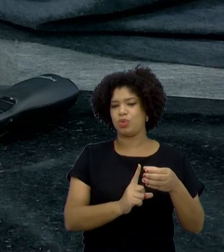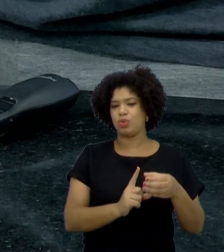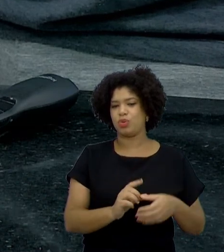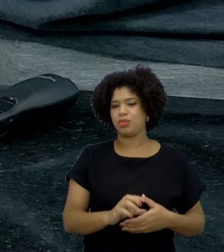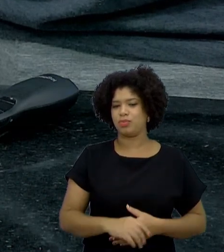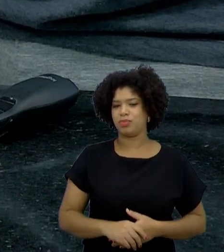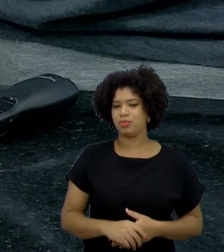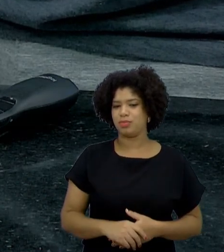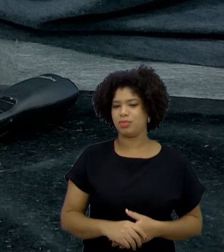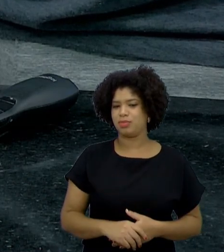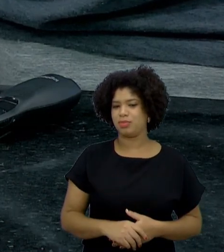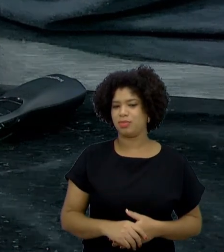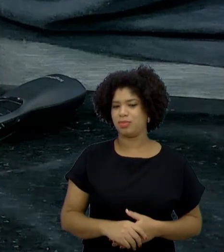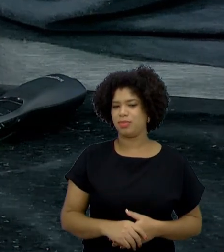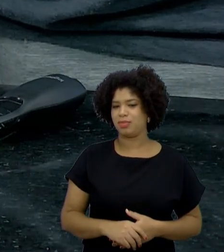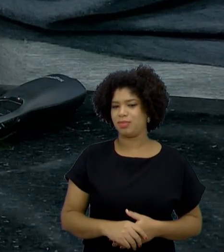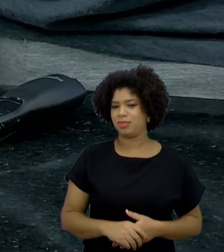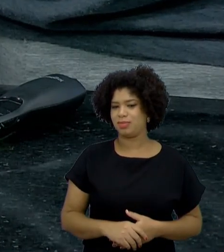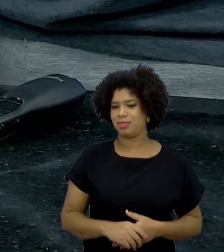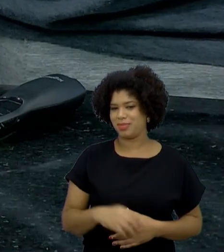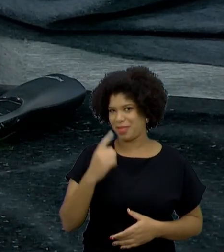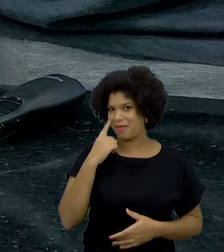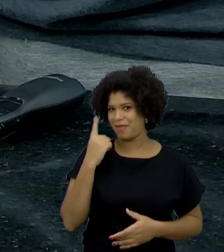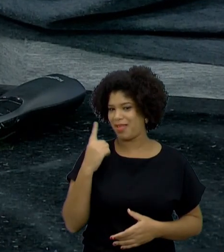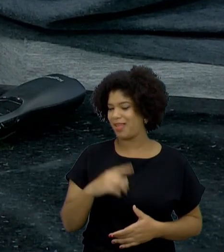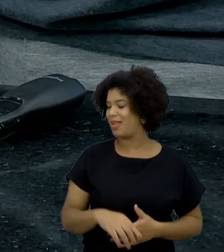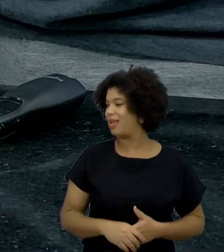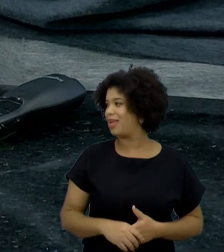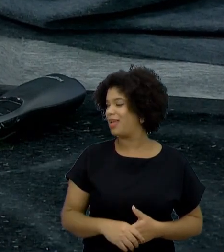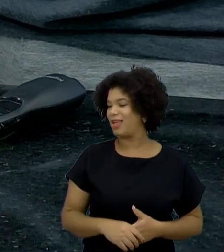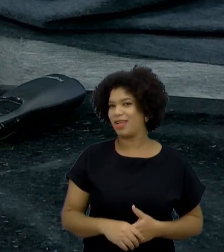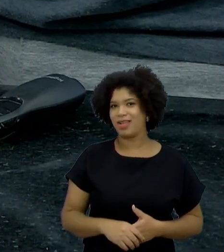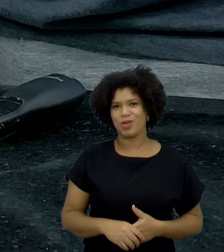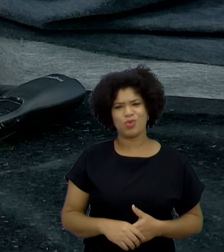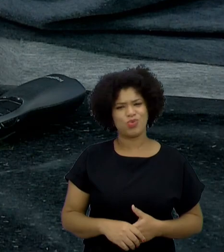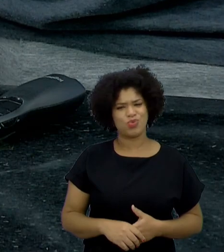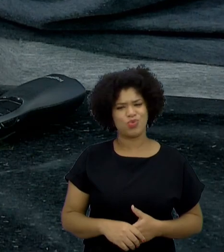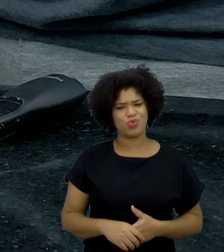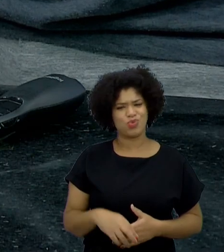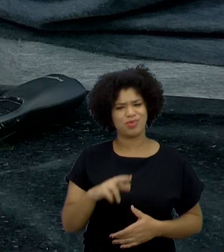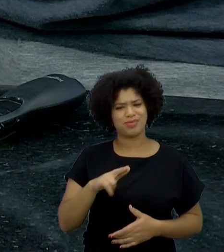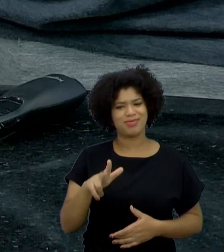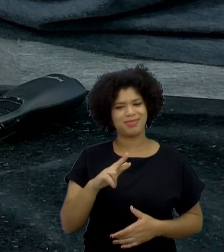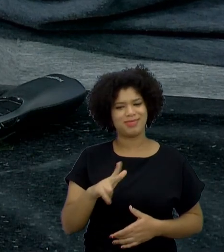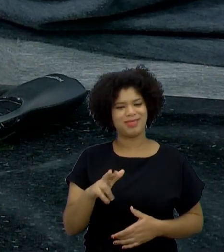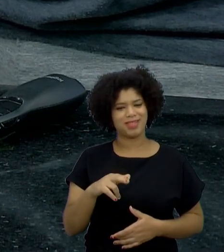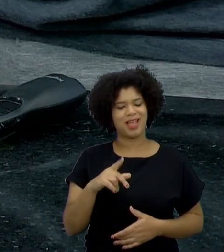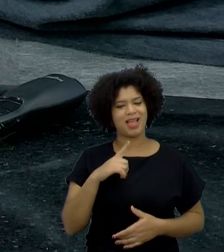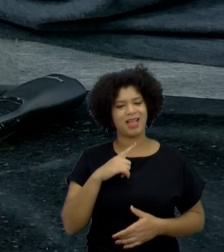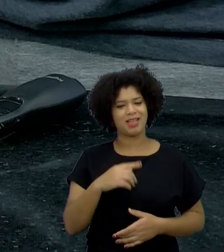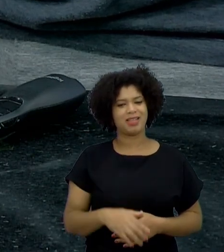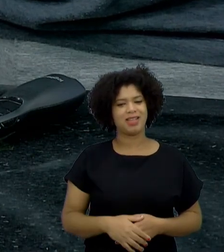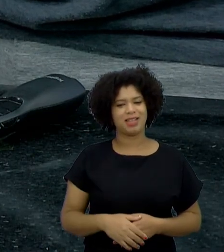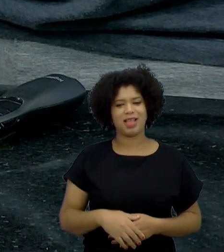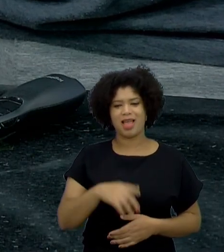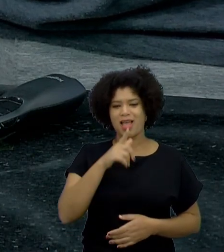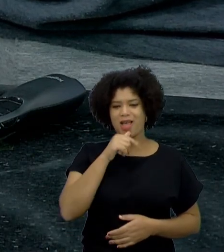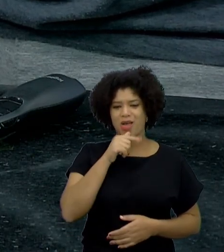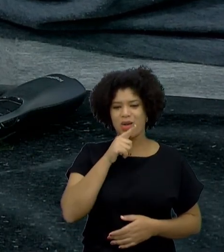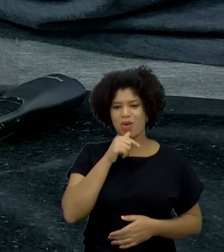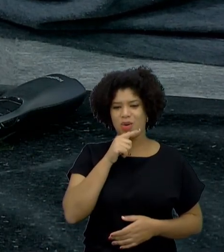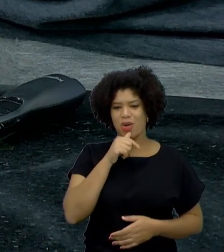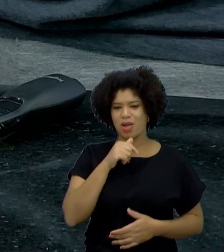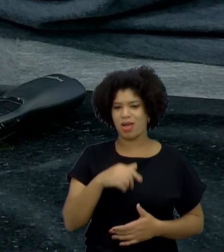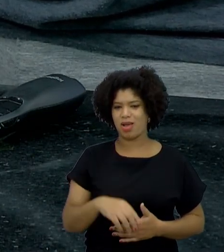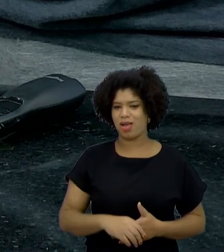vendo? Ó. Alguma coisa acontece quando é água ali, ó. Olha